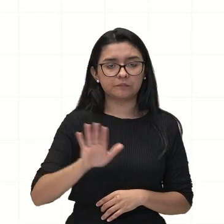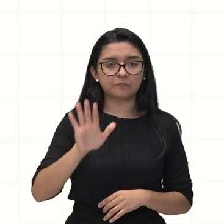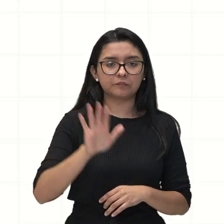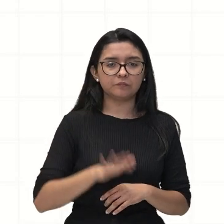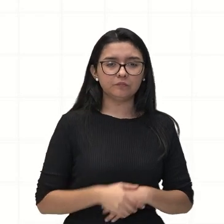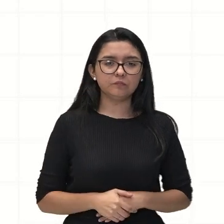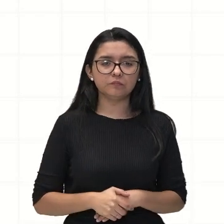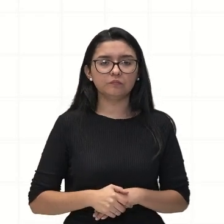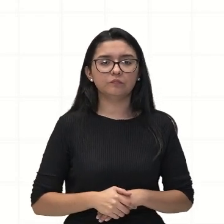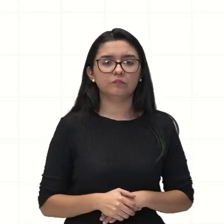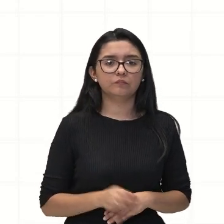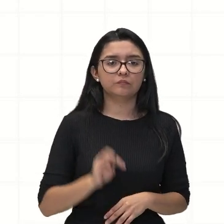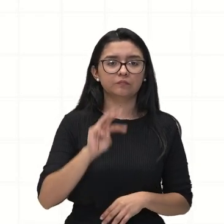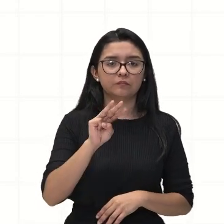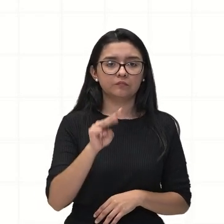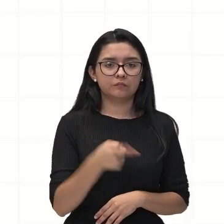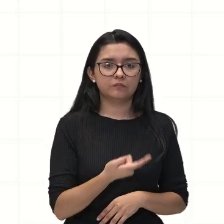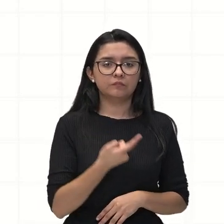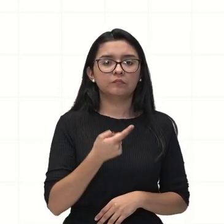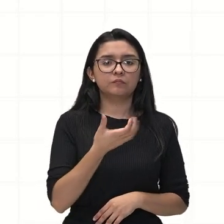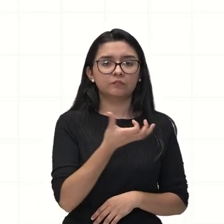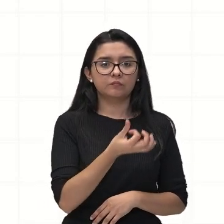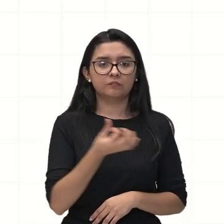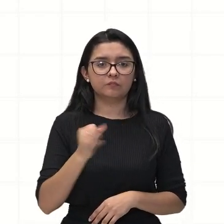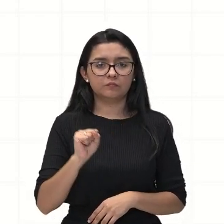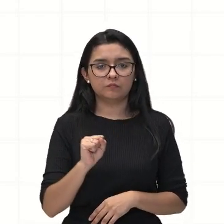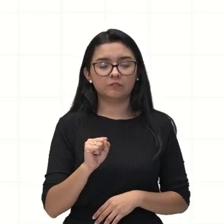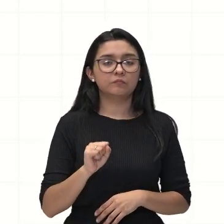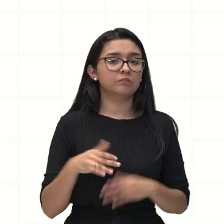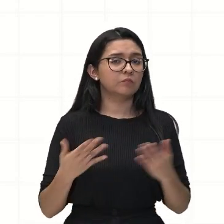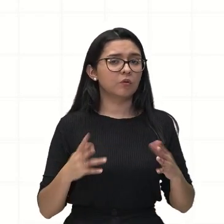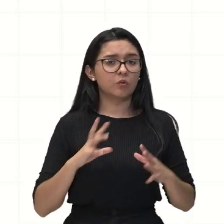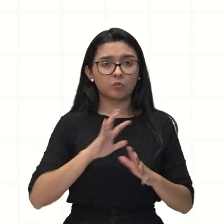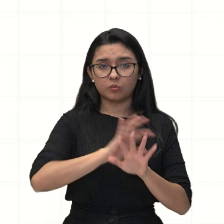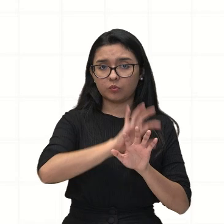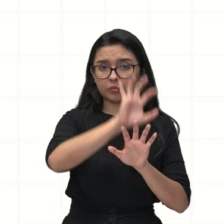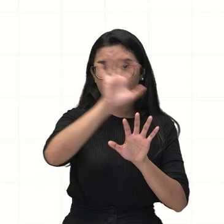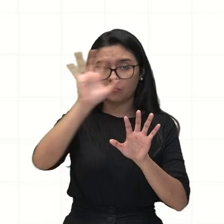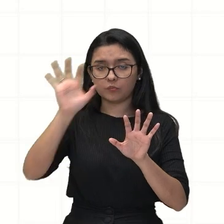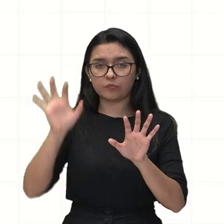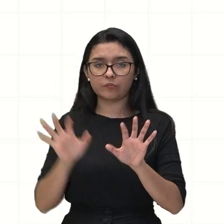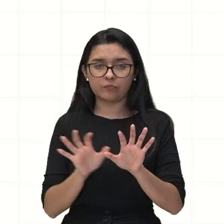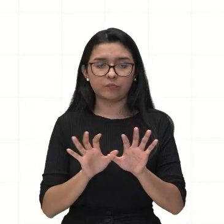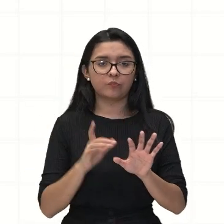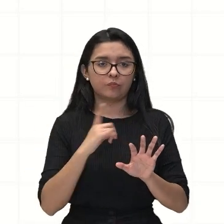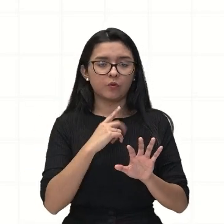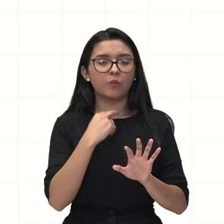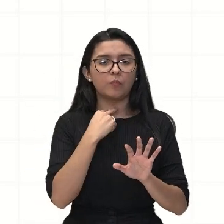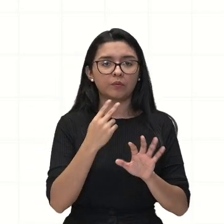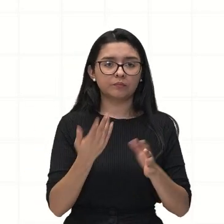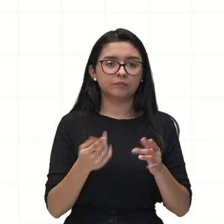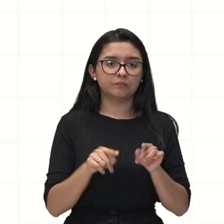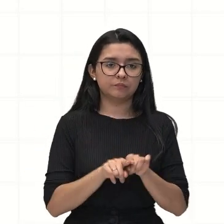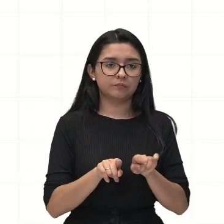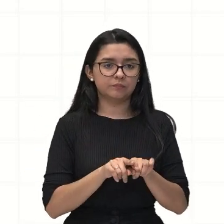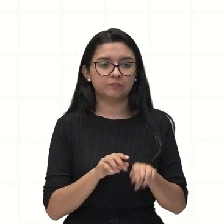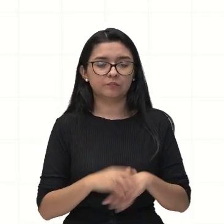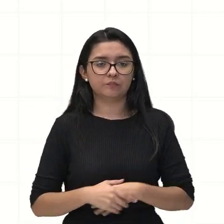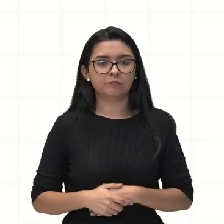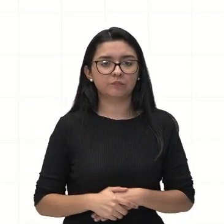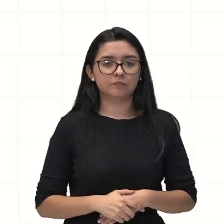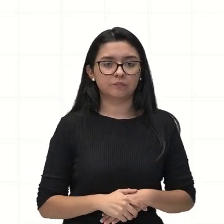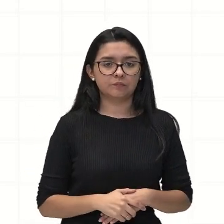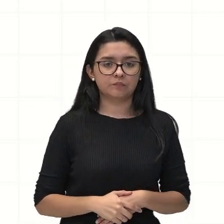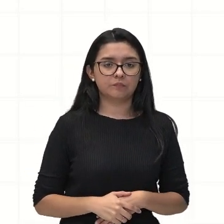3 milhões 668 mil. Então, qual das regiões aqui possui o maior número de domicílios não ocupados, ou vagos, né? Olha